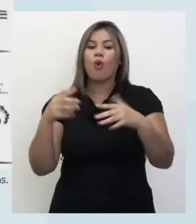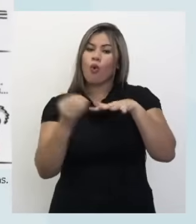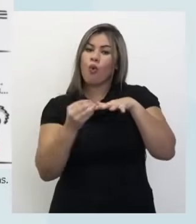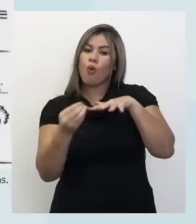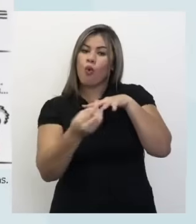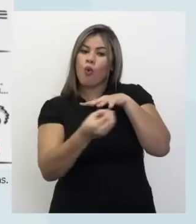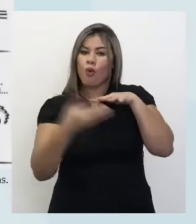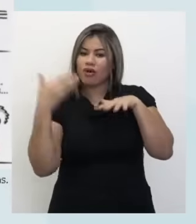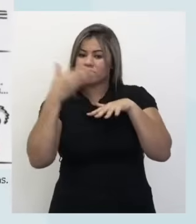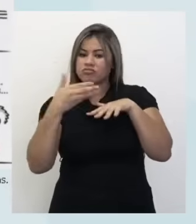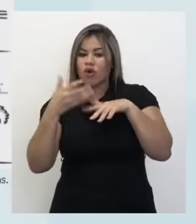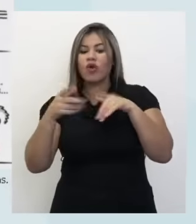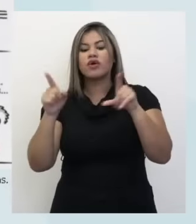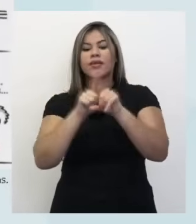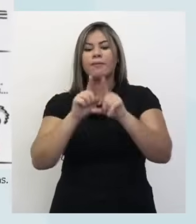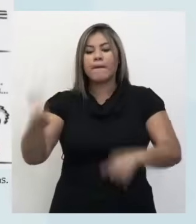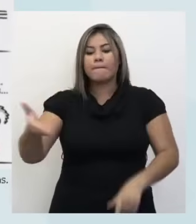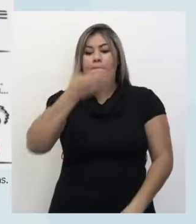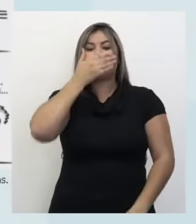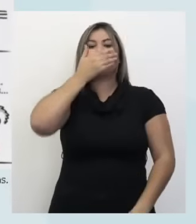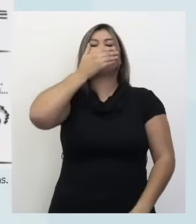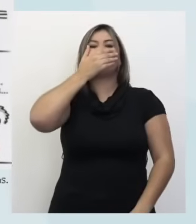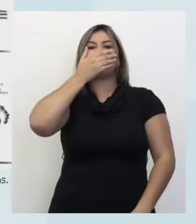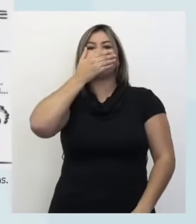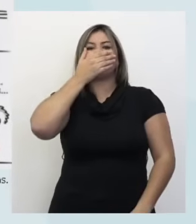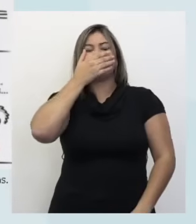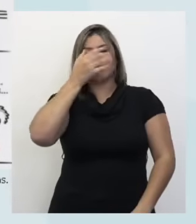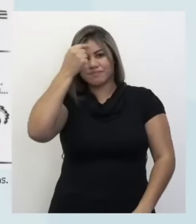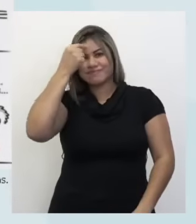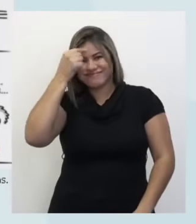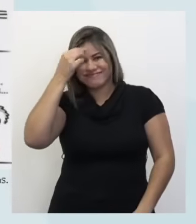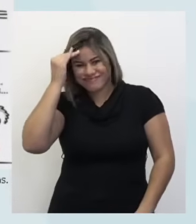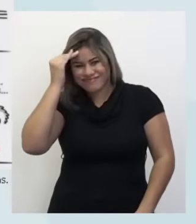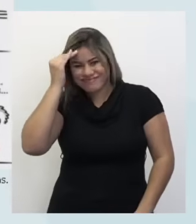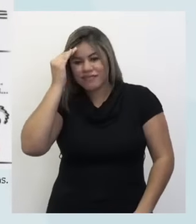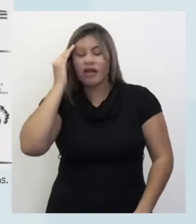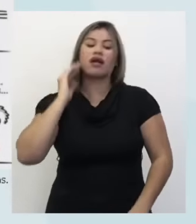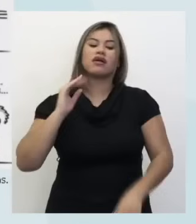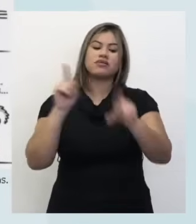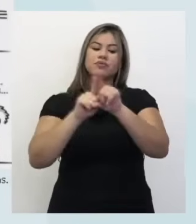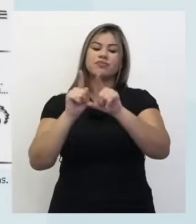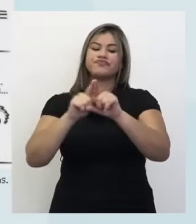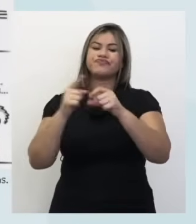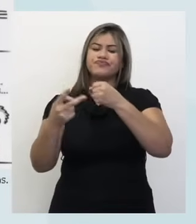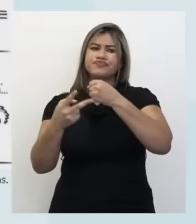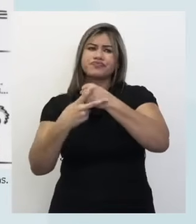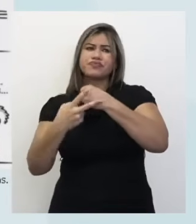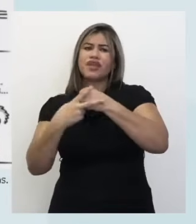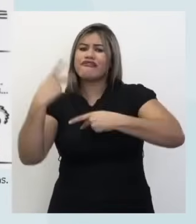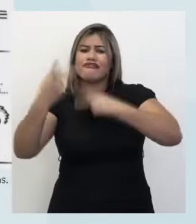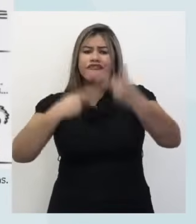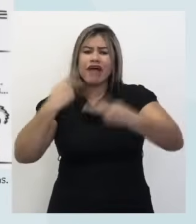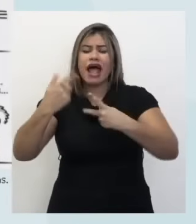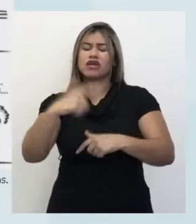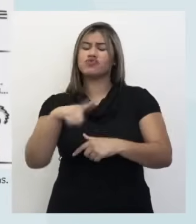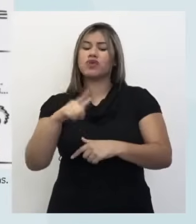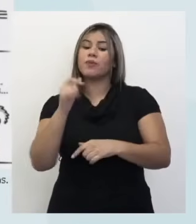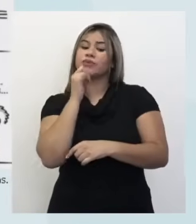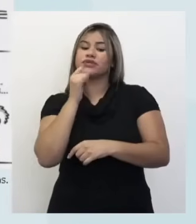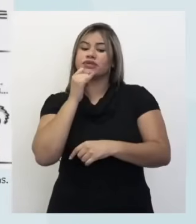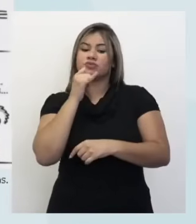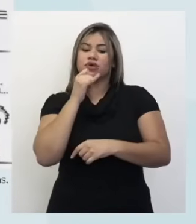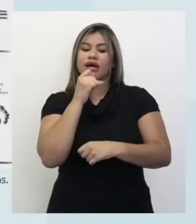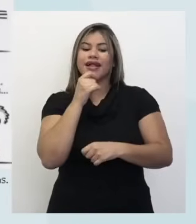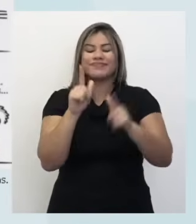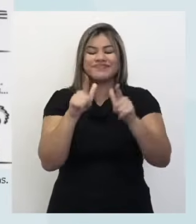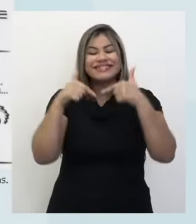da boca dele fechando, né? Os elementos não verbais, como a cara da consciência, porque a cara da consciência é ótima, gente. Uhum. Primeiro,